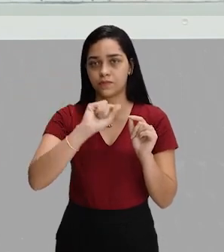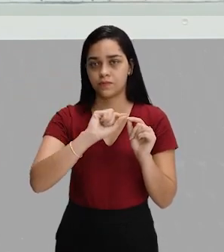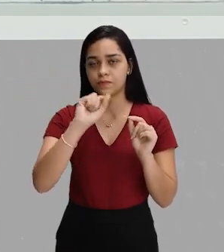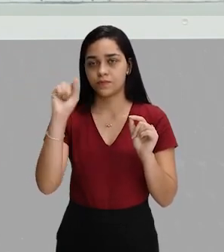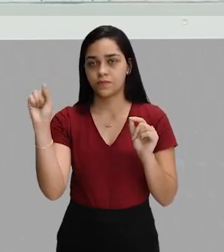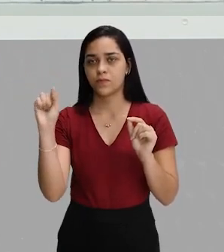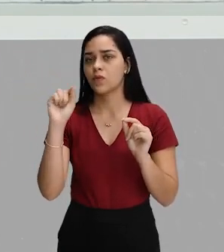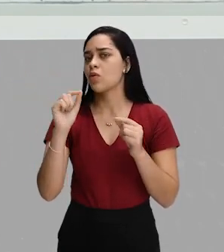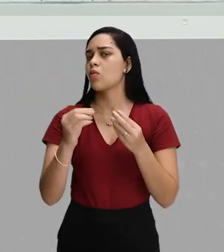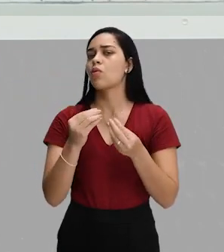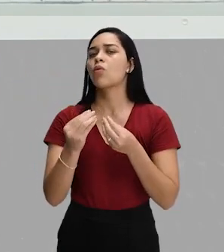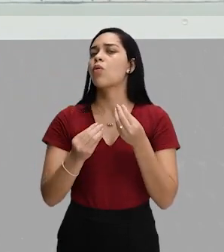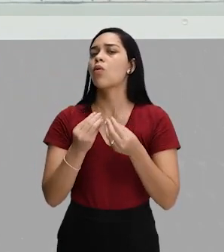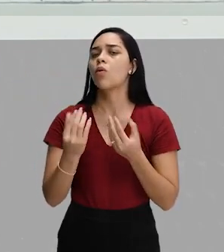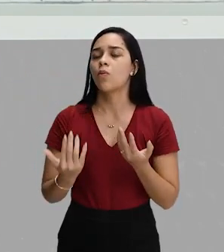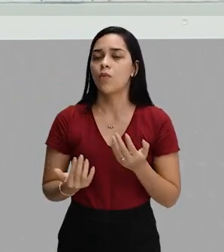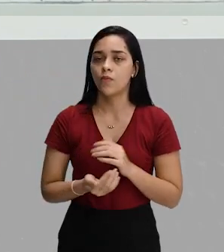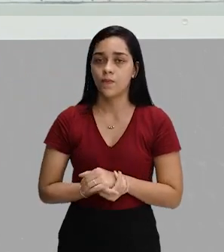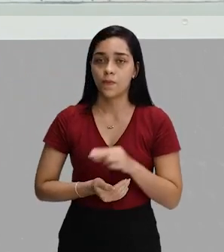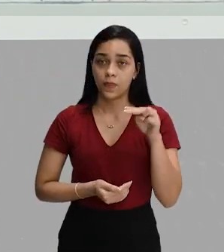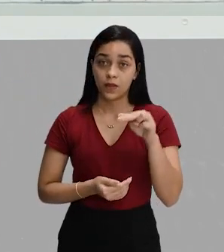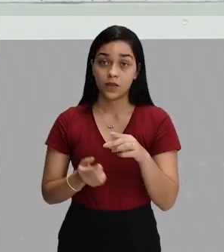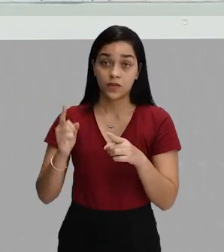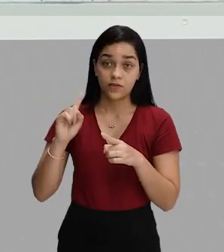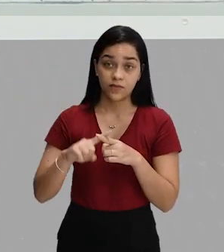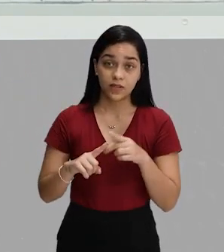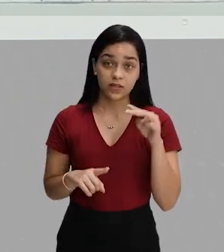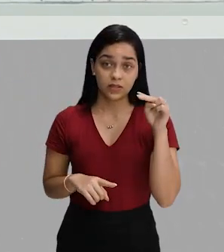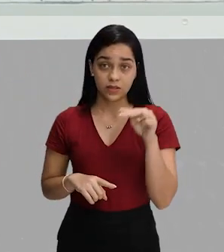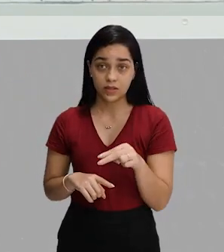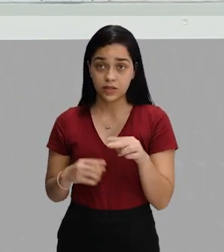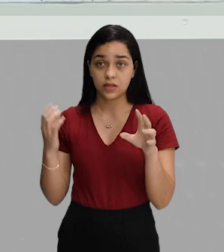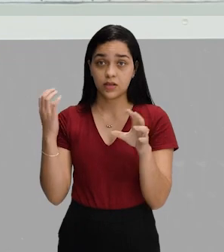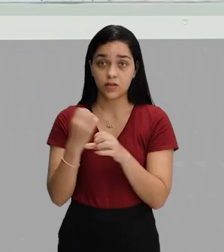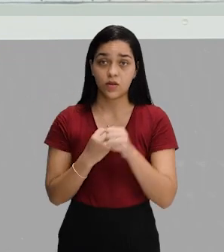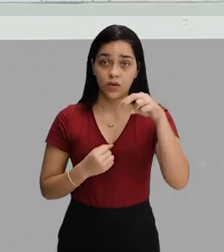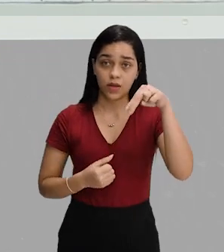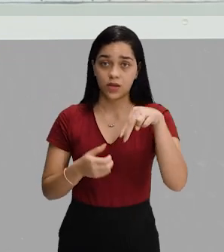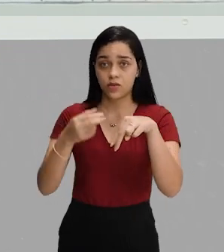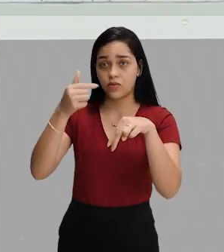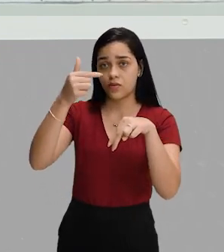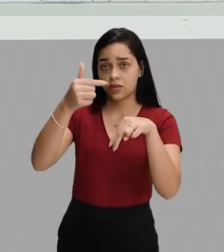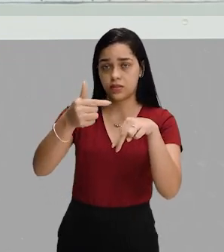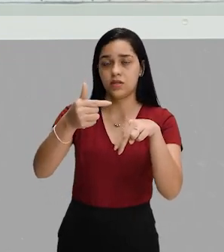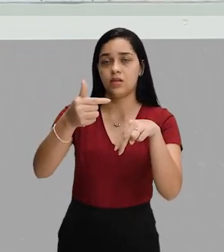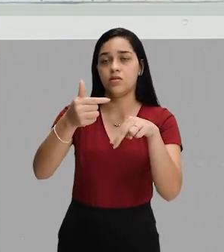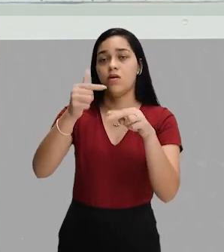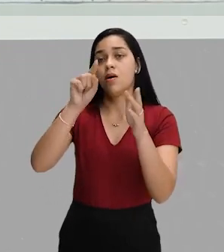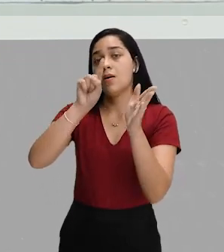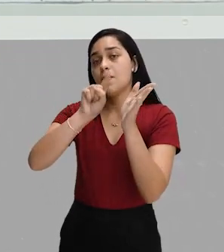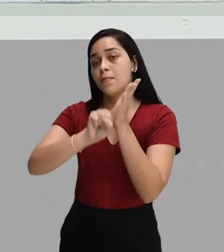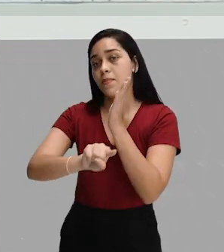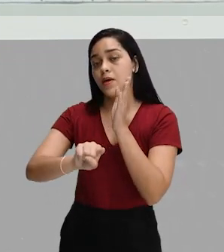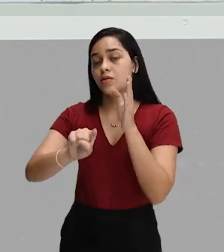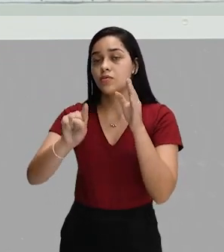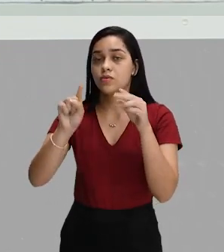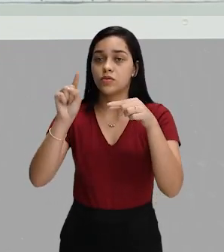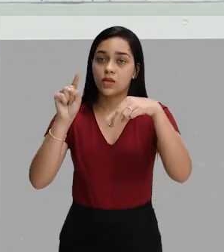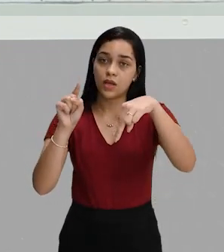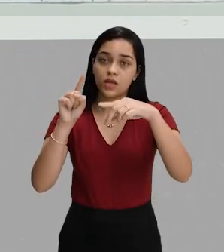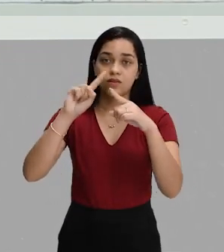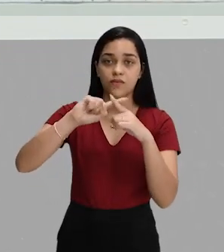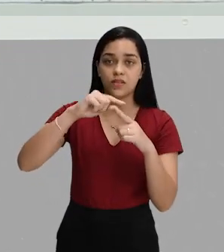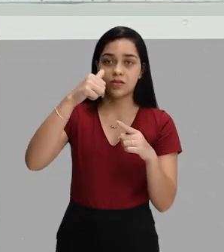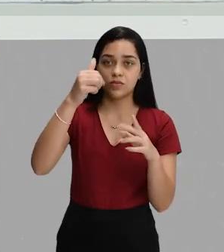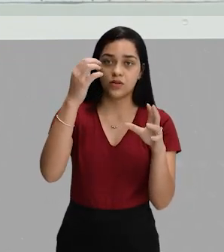Vai ficar como? N vezes N dá N ao quadrado, menos N vezes 1 dá